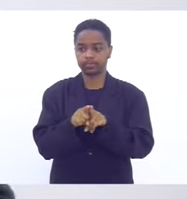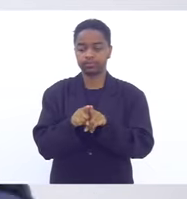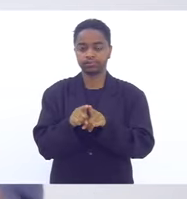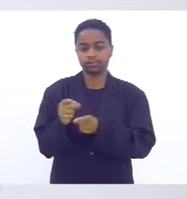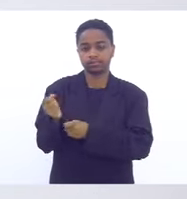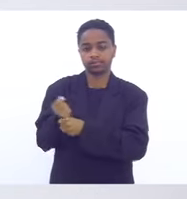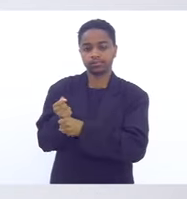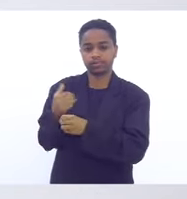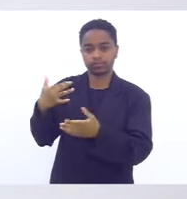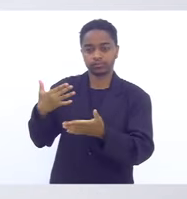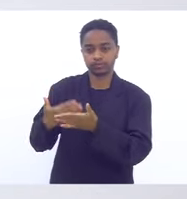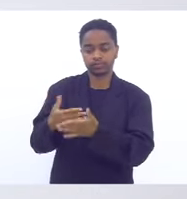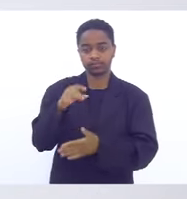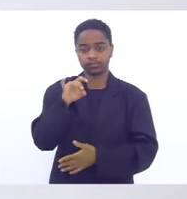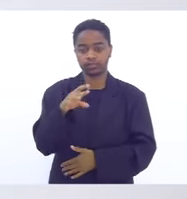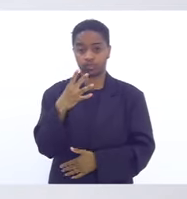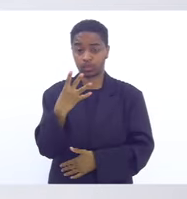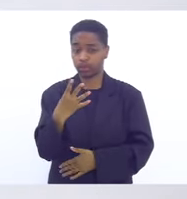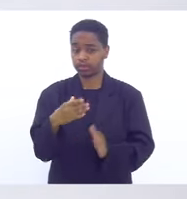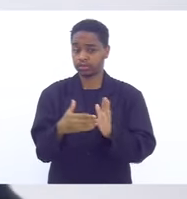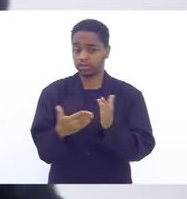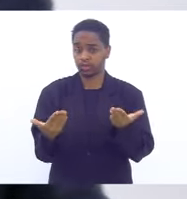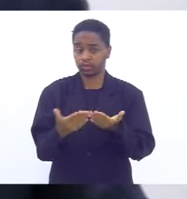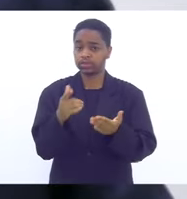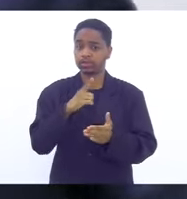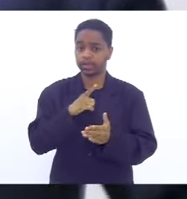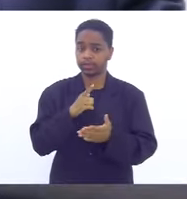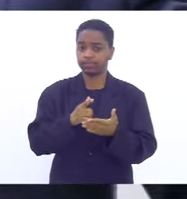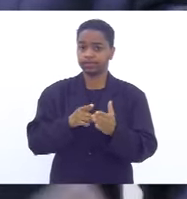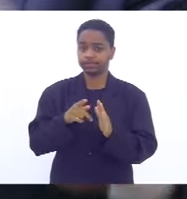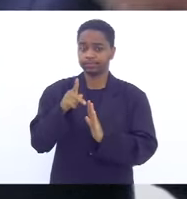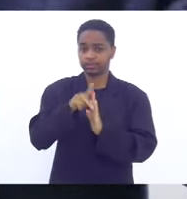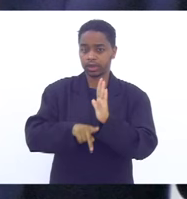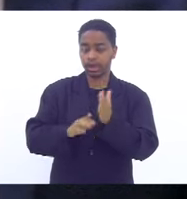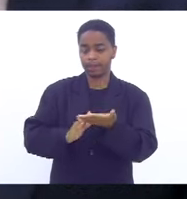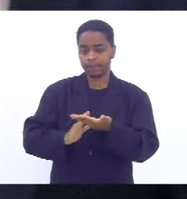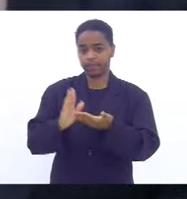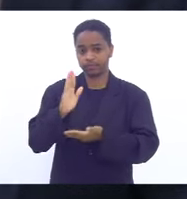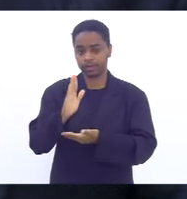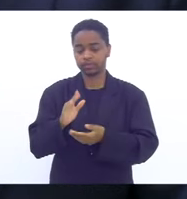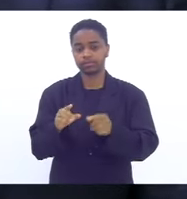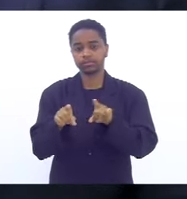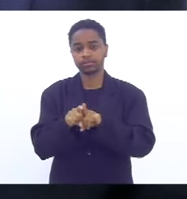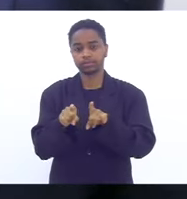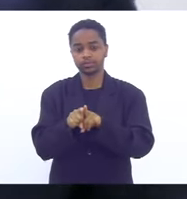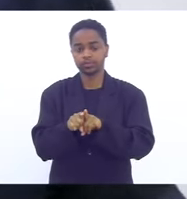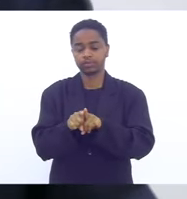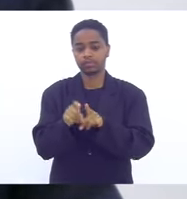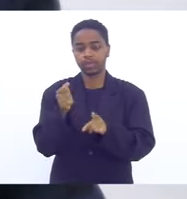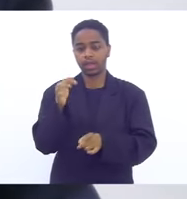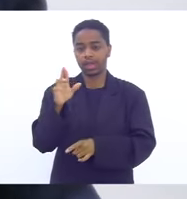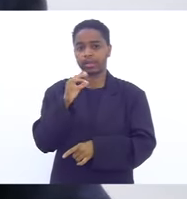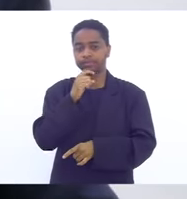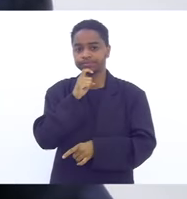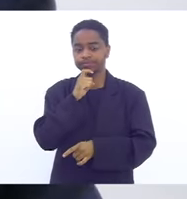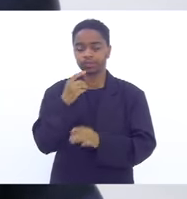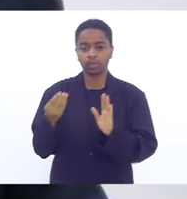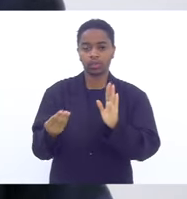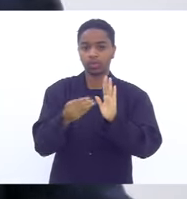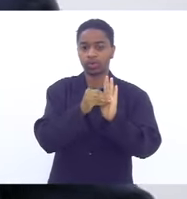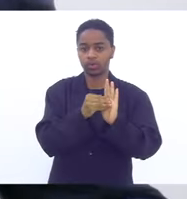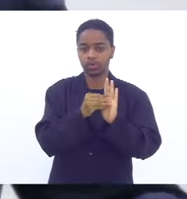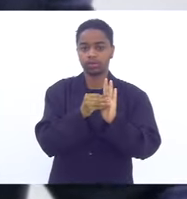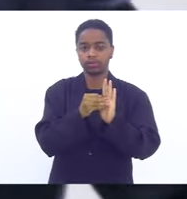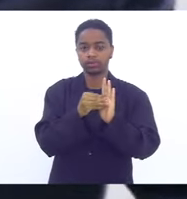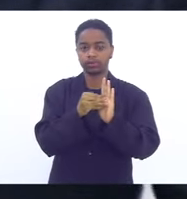nesses últimos anos. E apenas 4 até hoje tiveram o projeto aprovado, fazendo com que a climatização na rede de educação de ensino